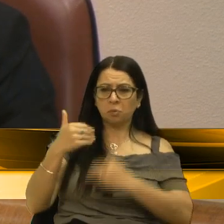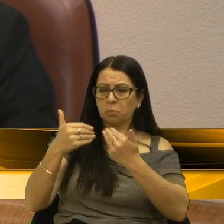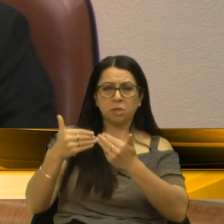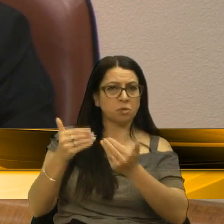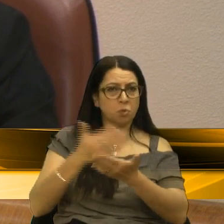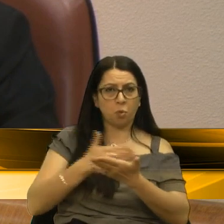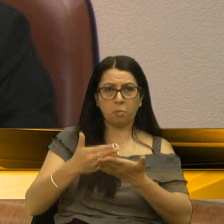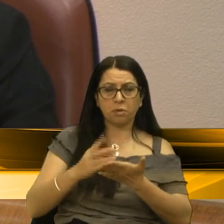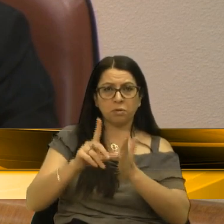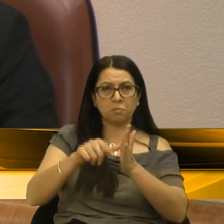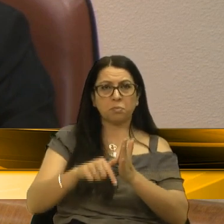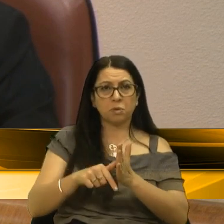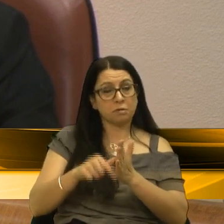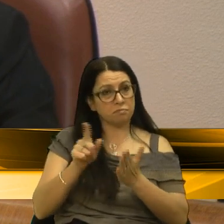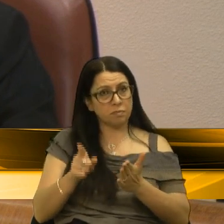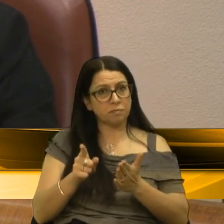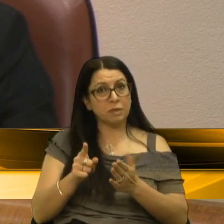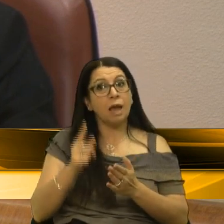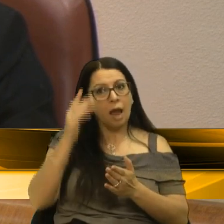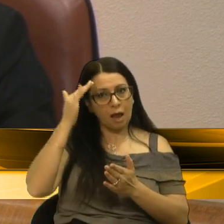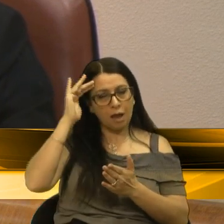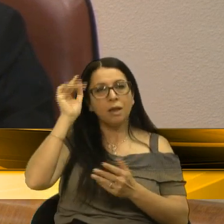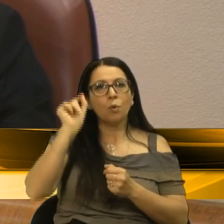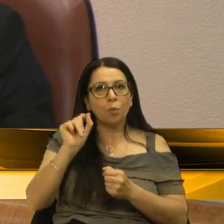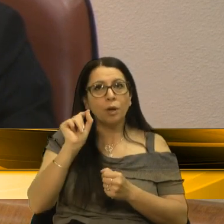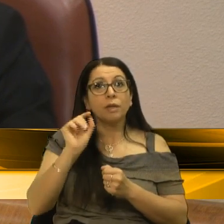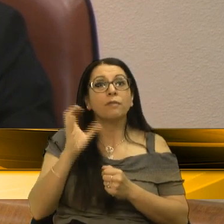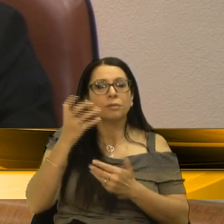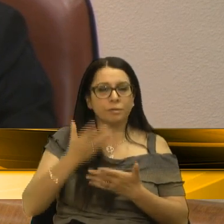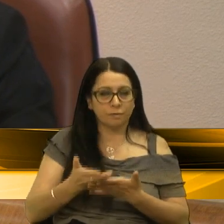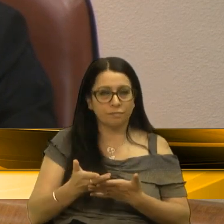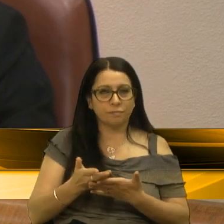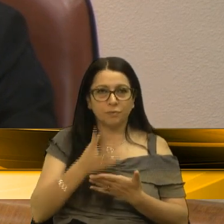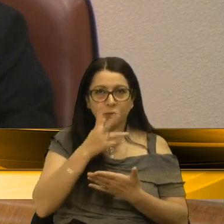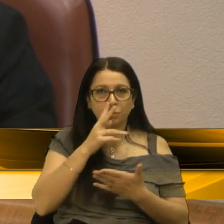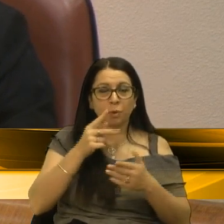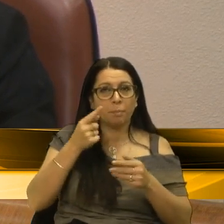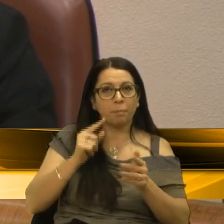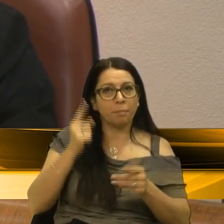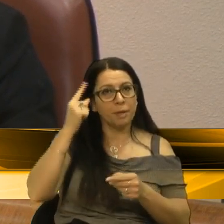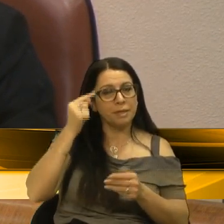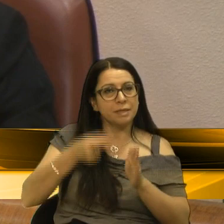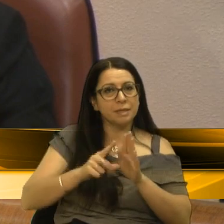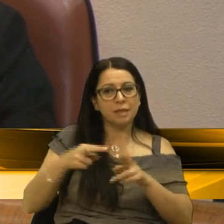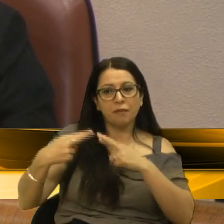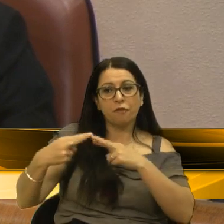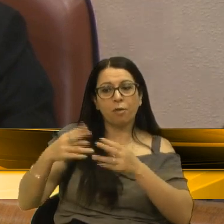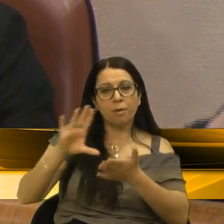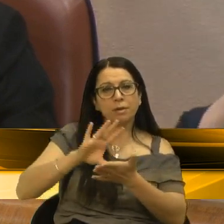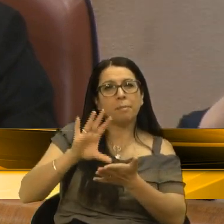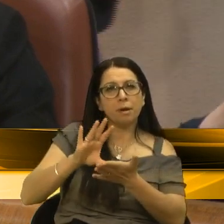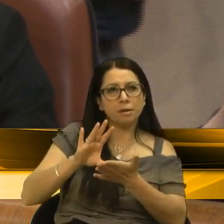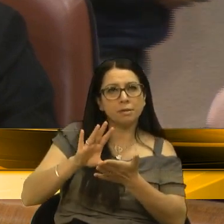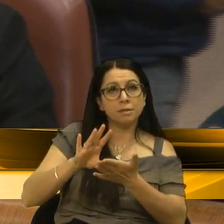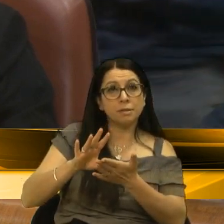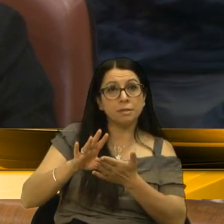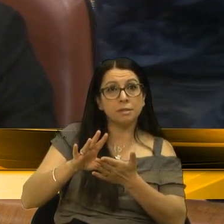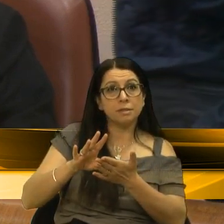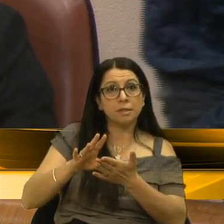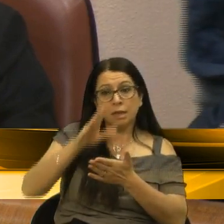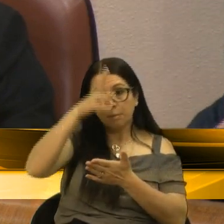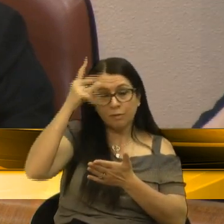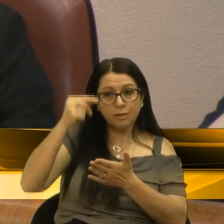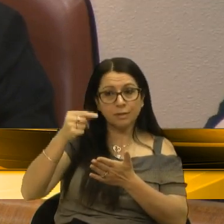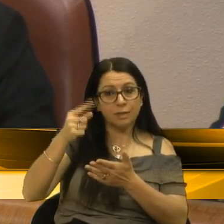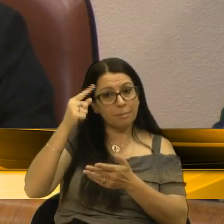início, depois acabou se inteirando da situação. Como havia previsão da reforma da praça, a administração estava